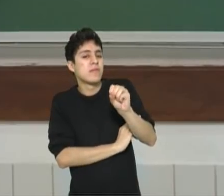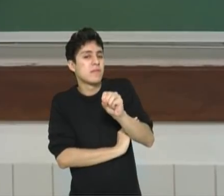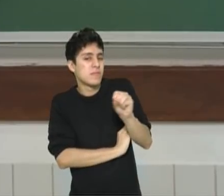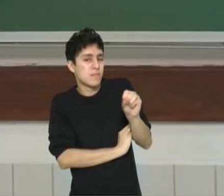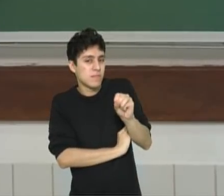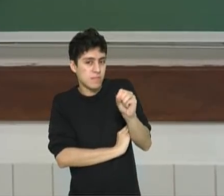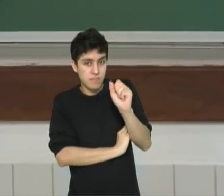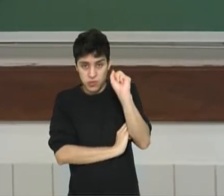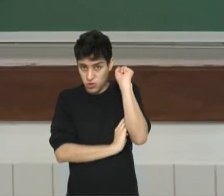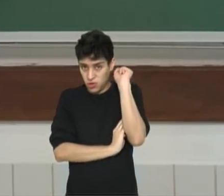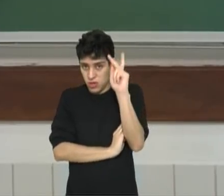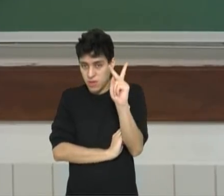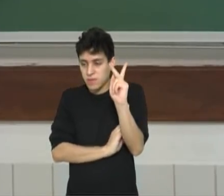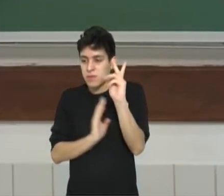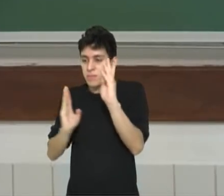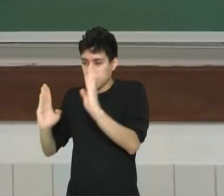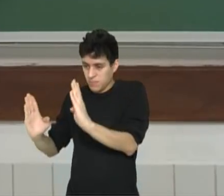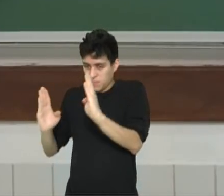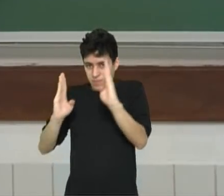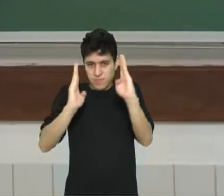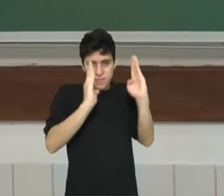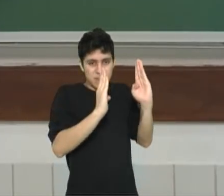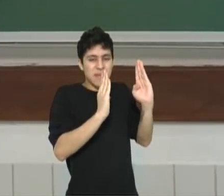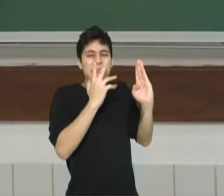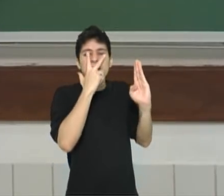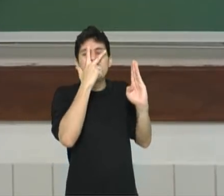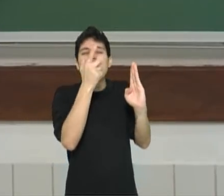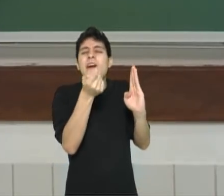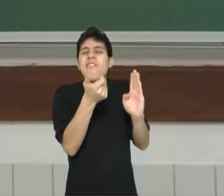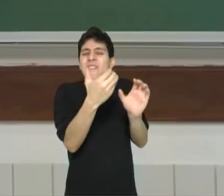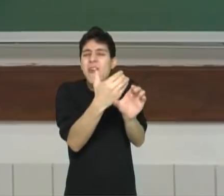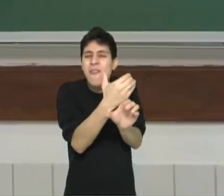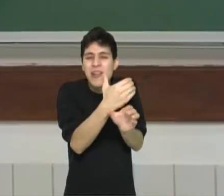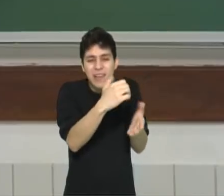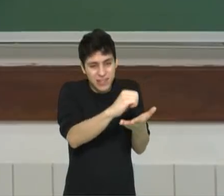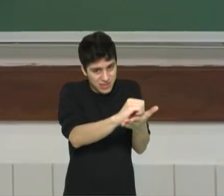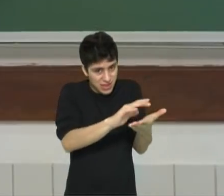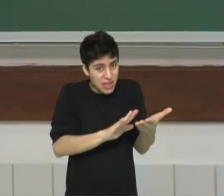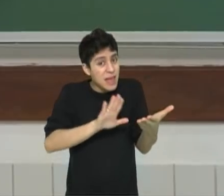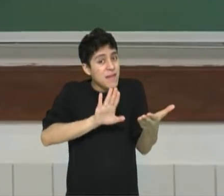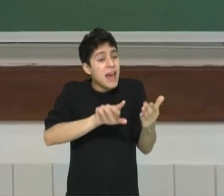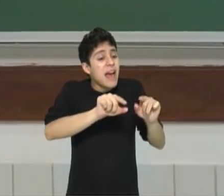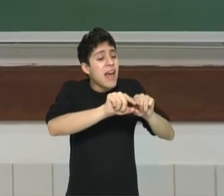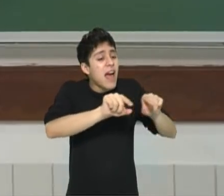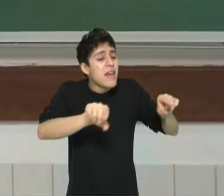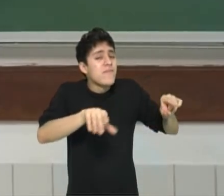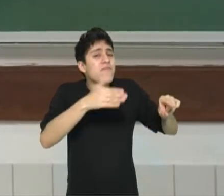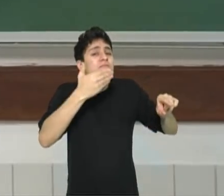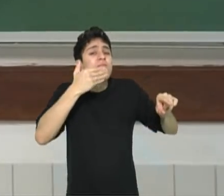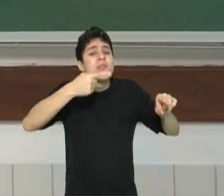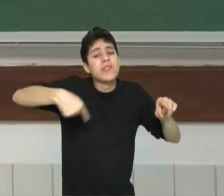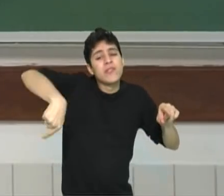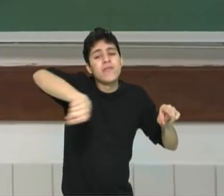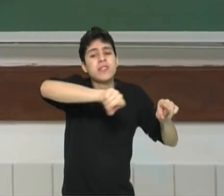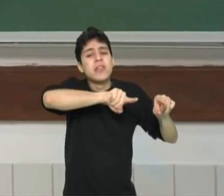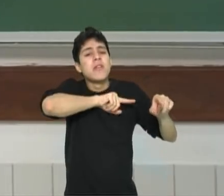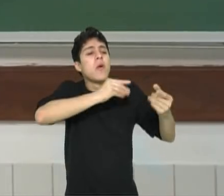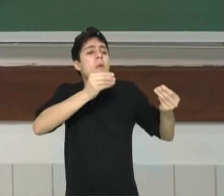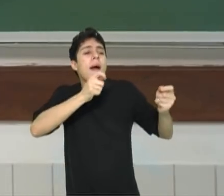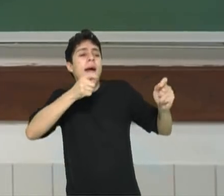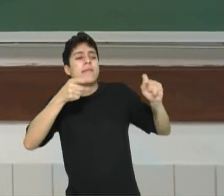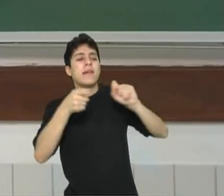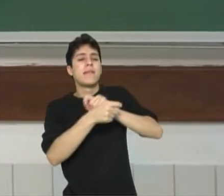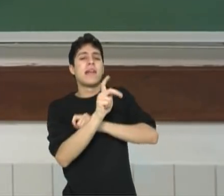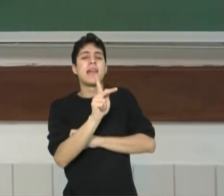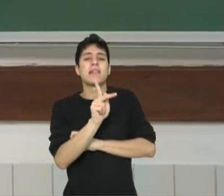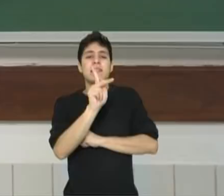segundo. Ok, metade do exercício já está correto, mas ele queria saber também em quilômetros por hora. Então, o que